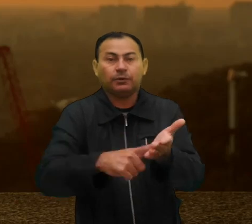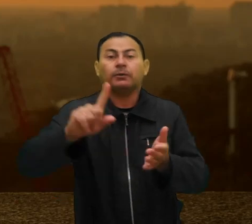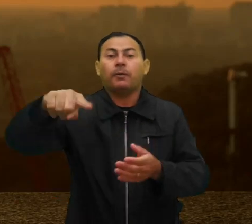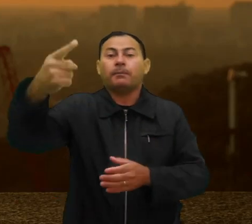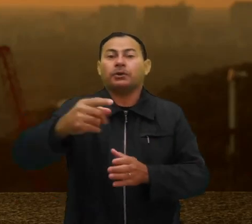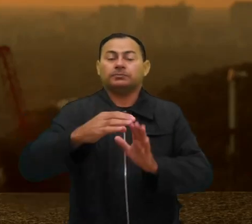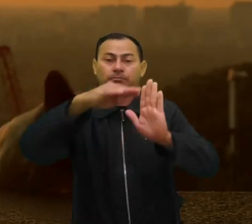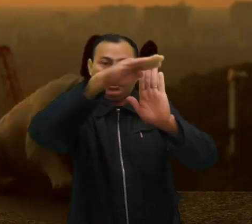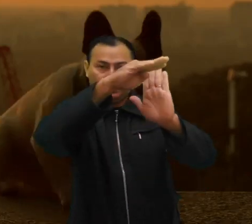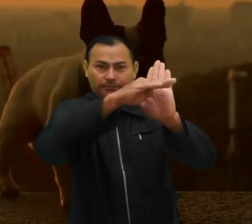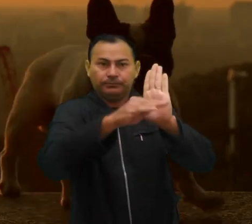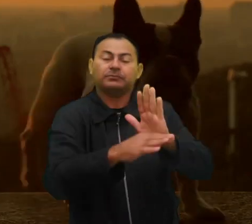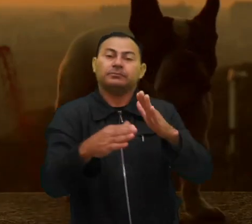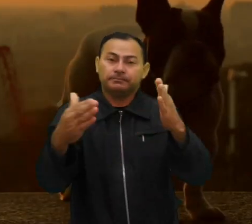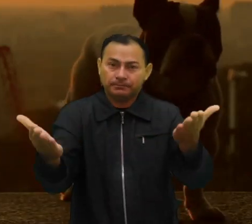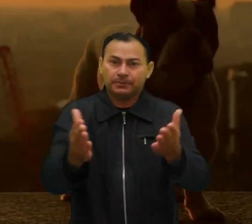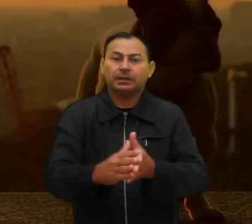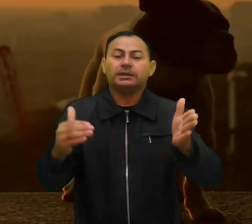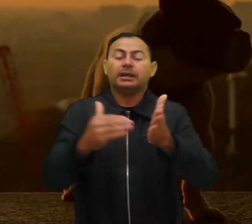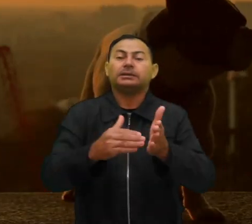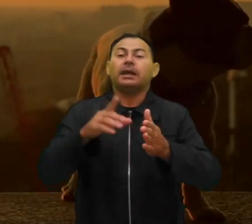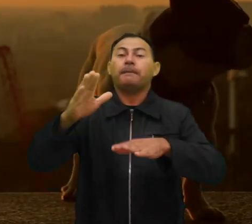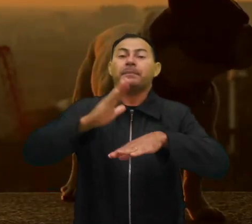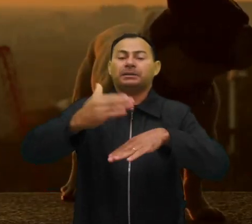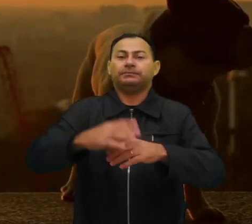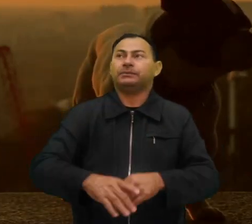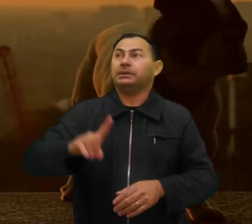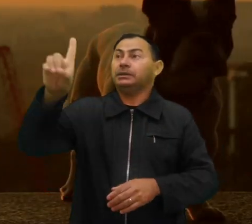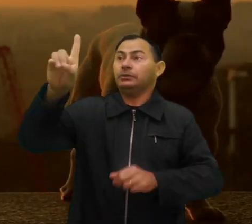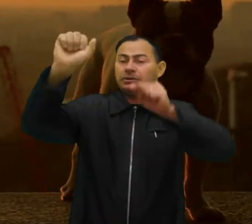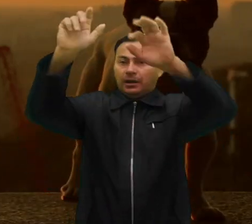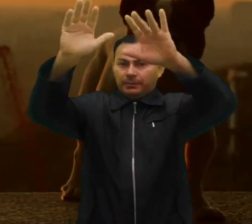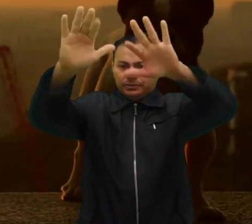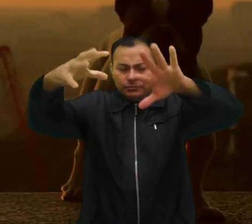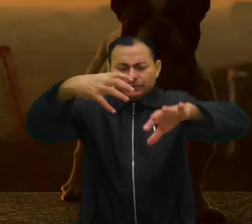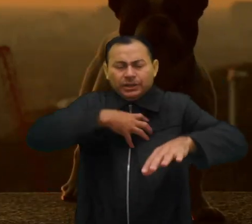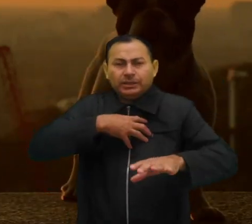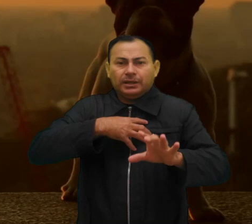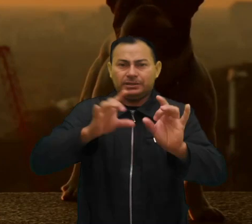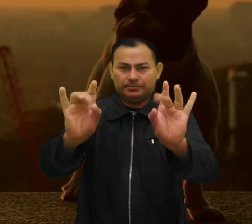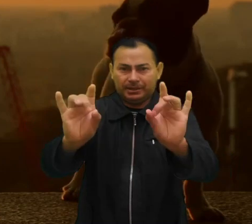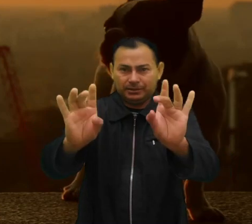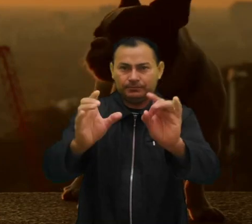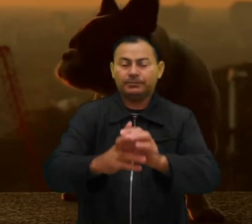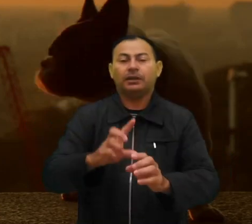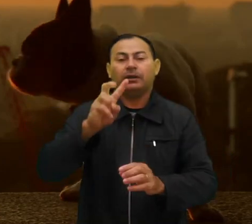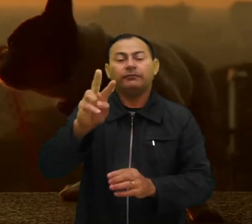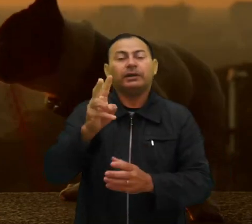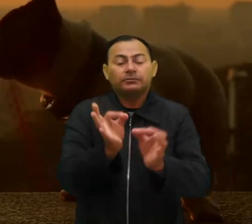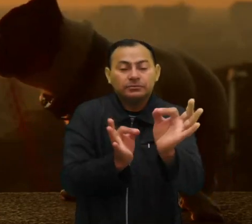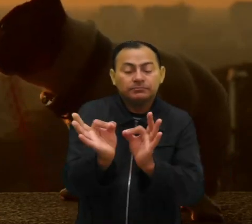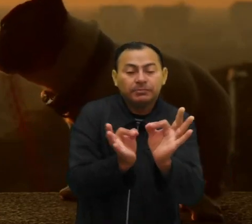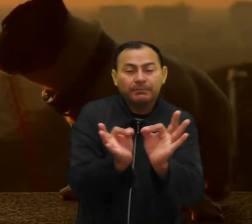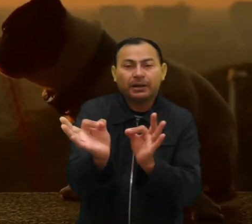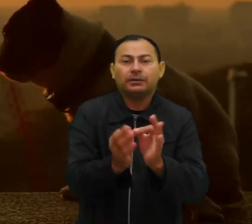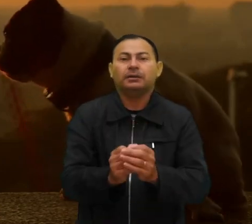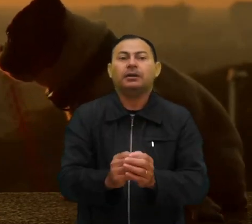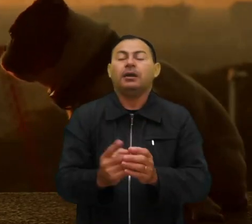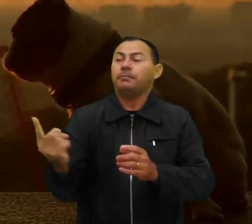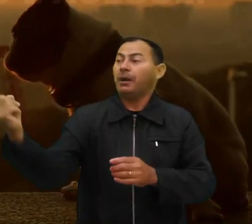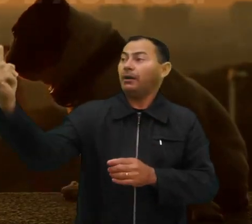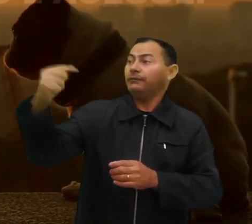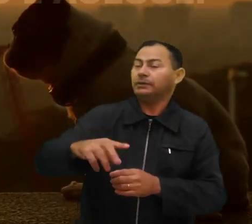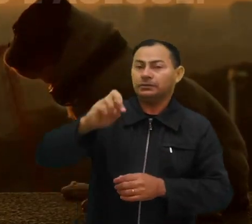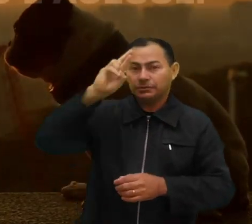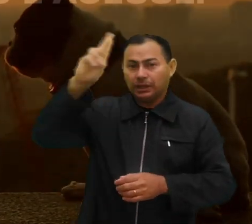no próximo programa. Então, até lá, Deus lhe abençoe de uma forma especial e vamos nos preparar para a